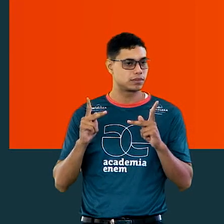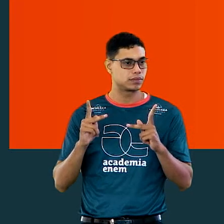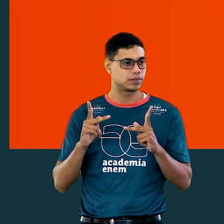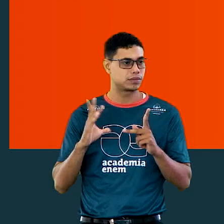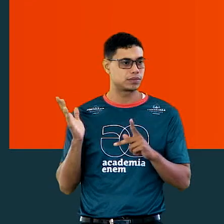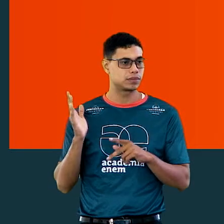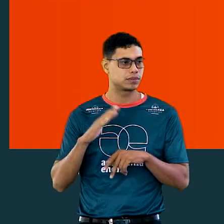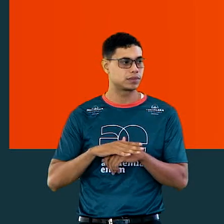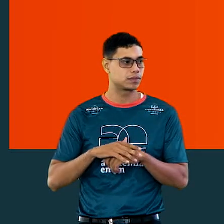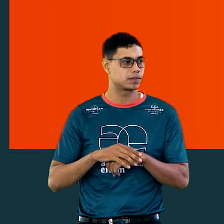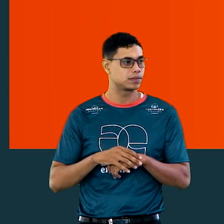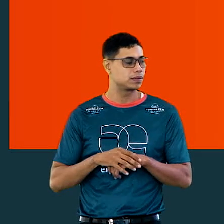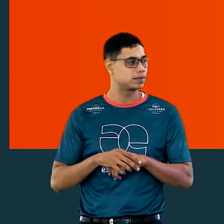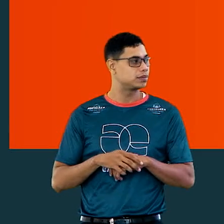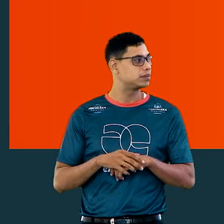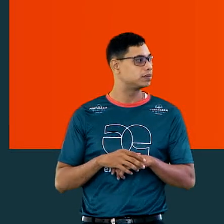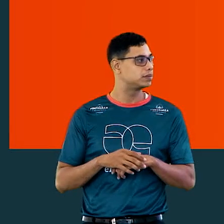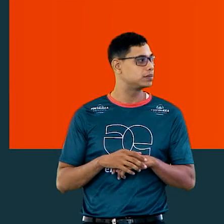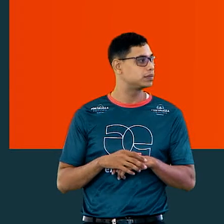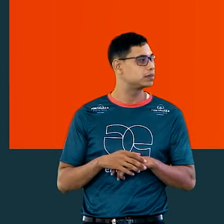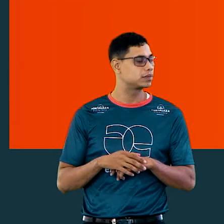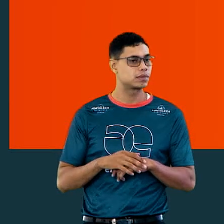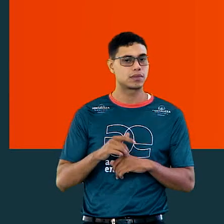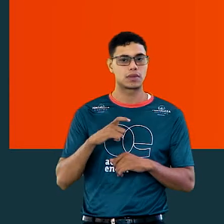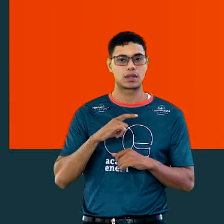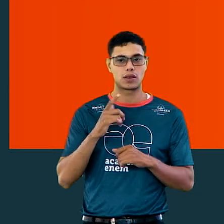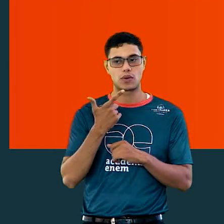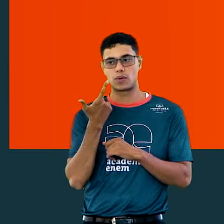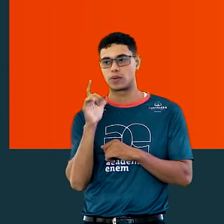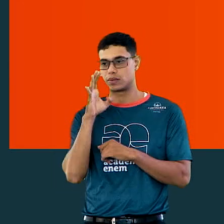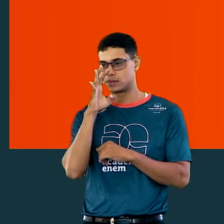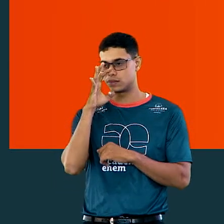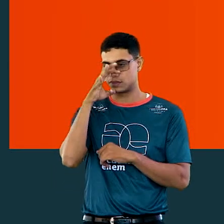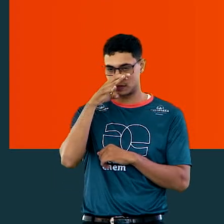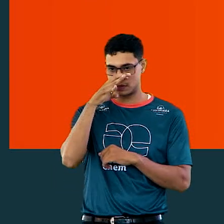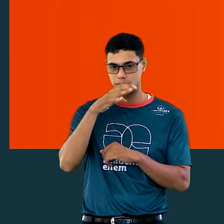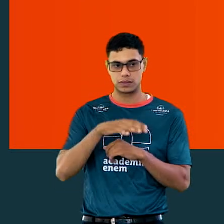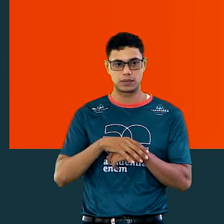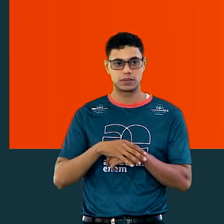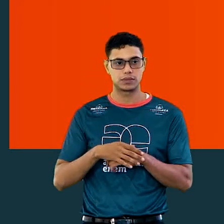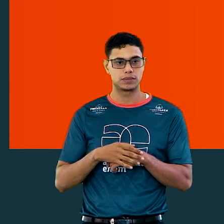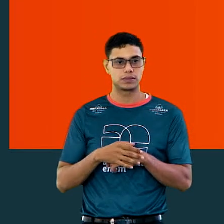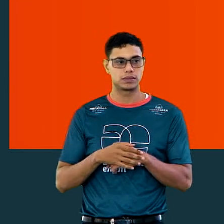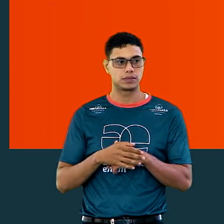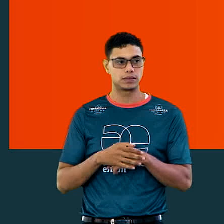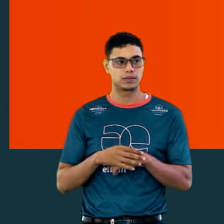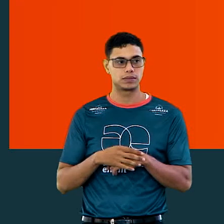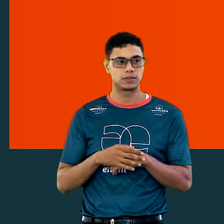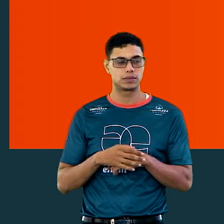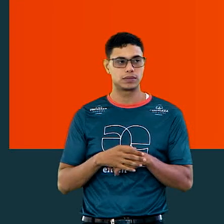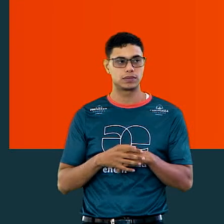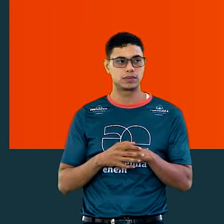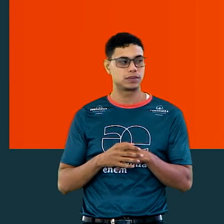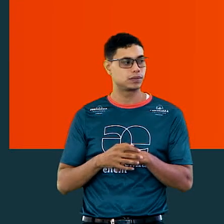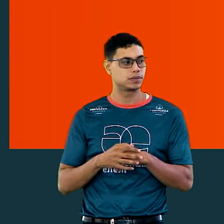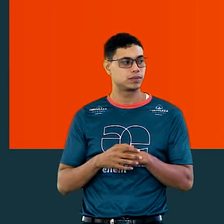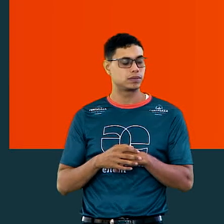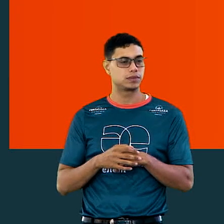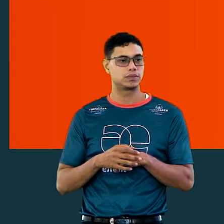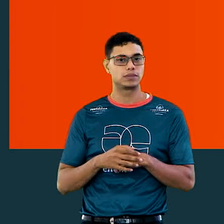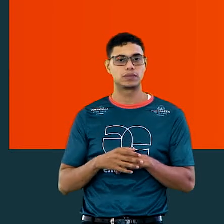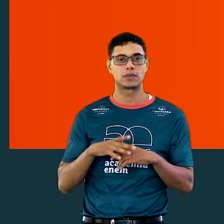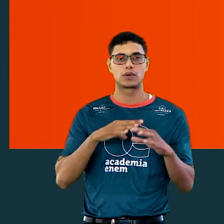lá. Continuando. Aí eu tenho a outra resistência. Agora, ó.